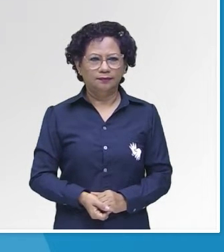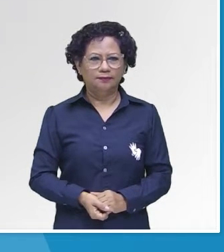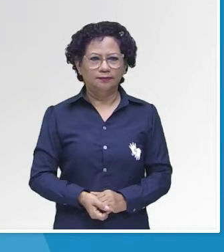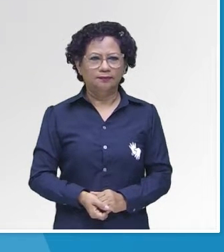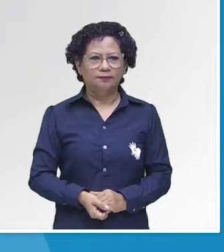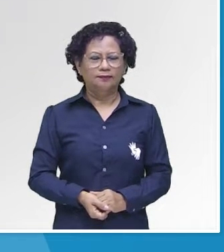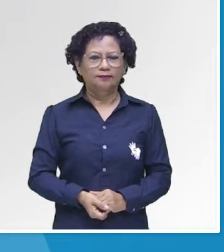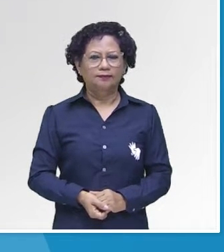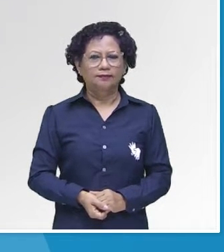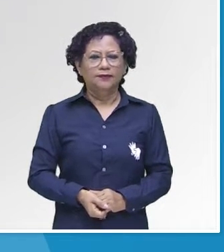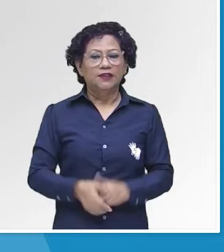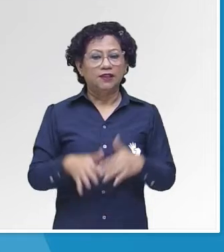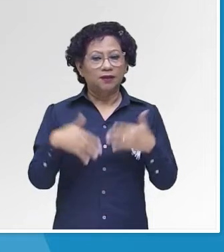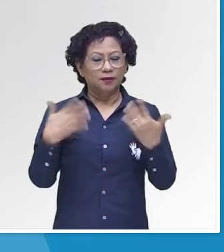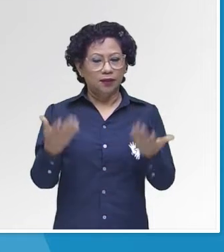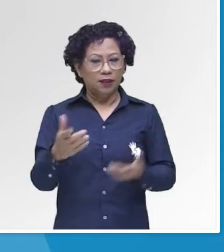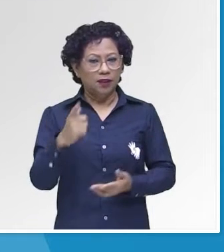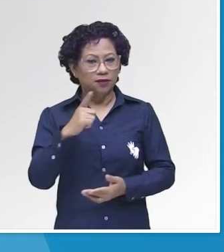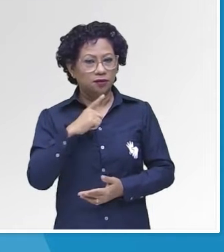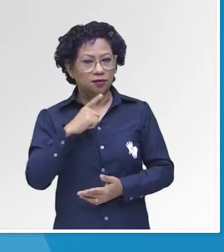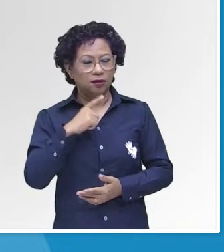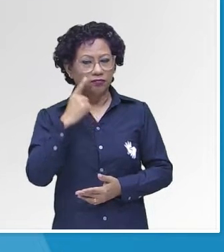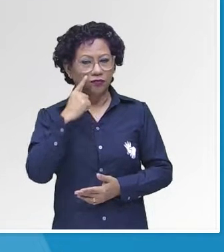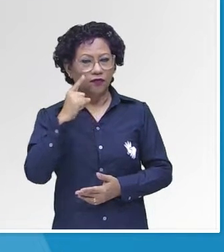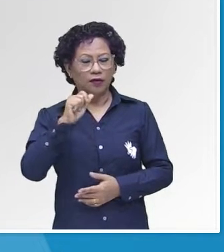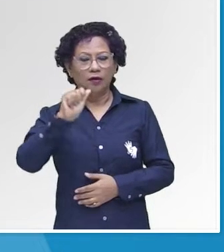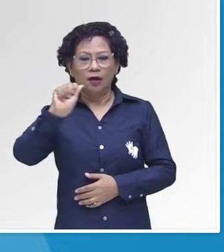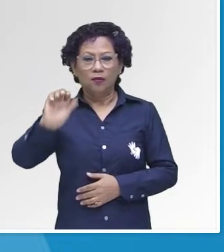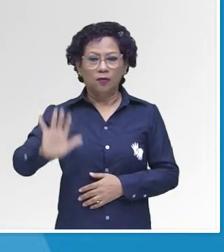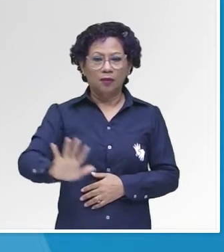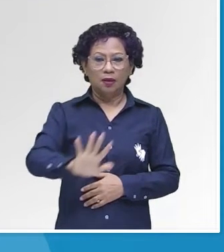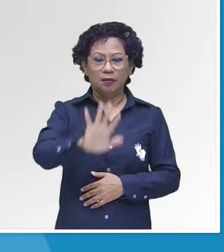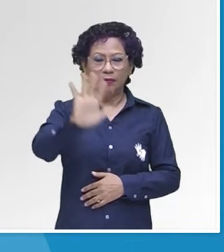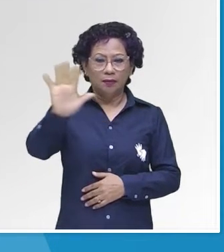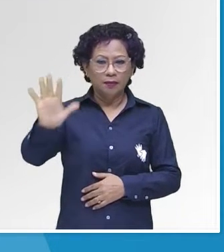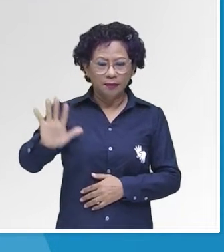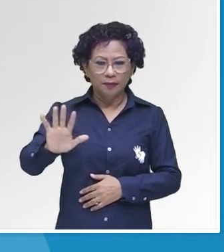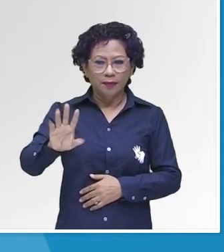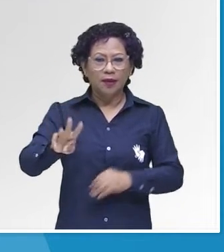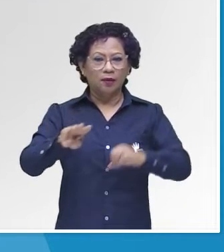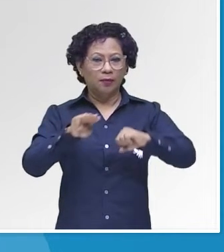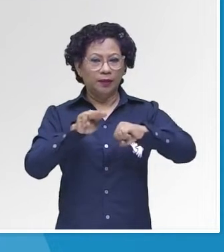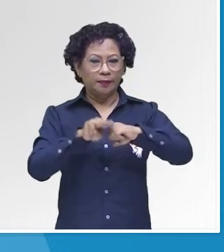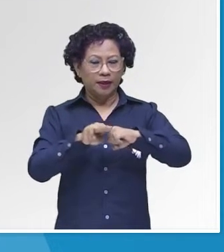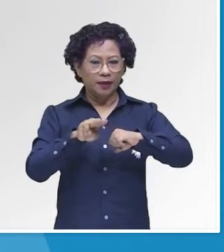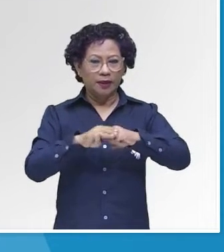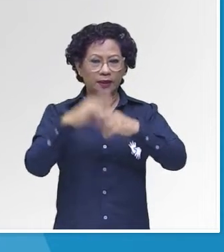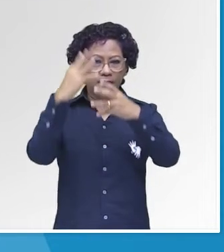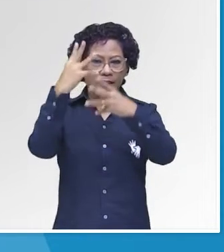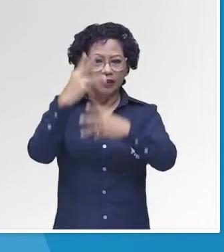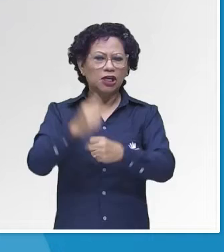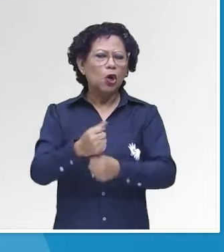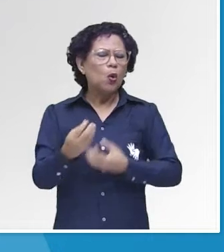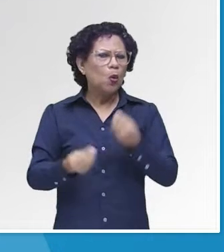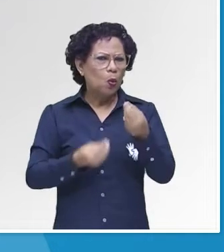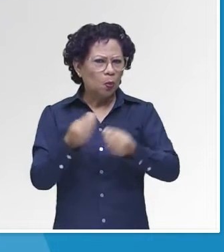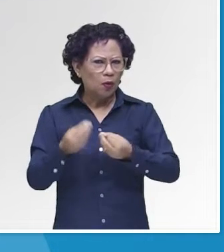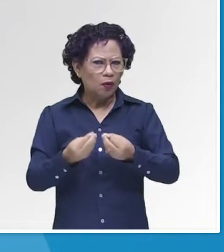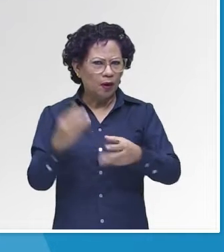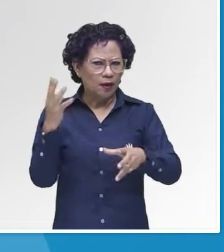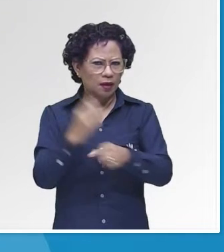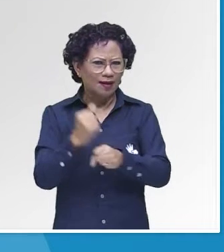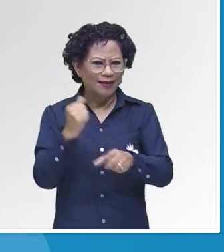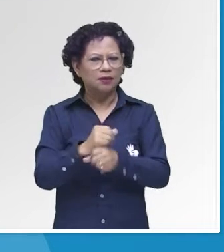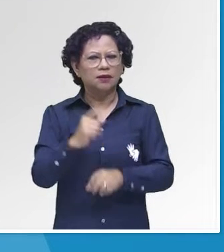Temos então aqui que, analisando a imagem, observamos uma média aritmética. Como ela é calculada? Então temos aí 5